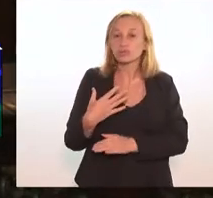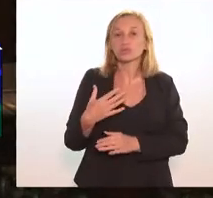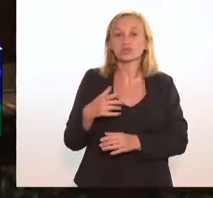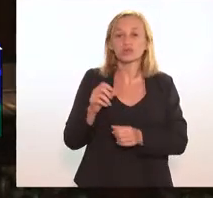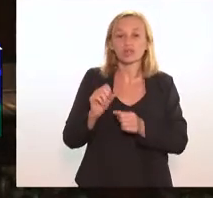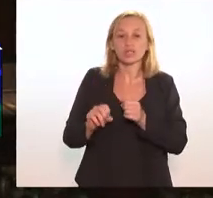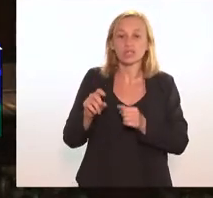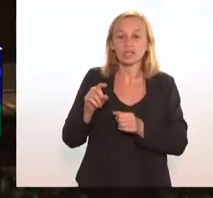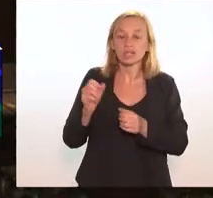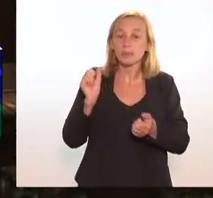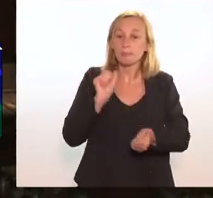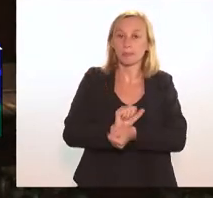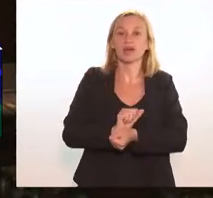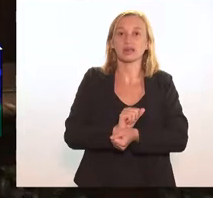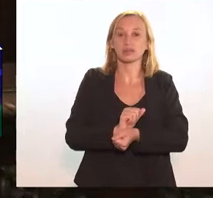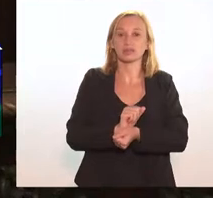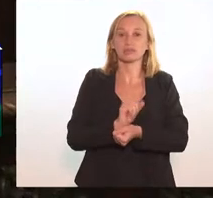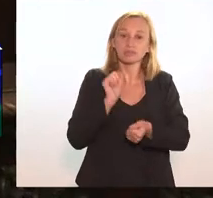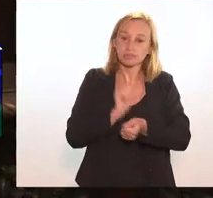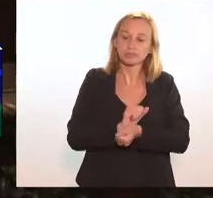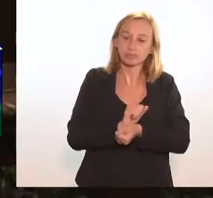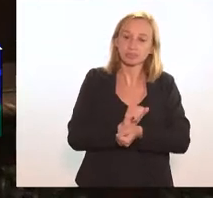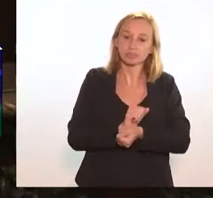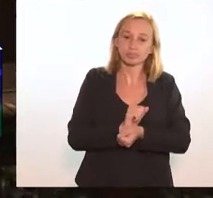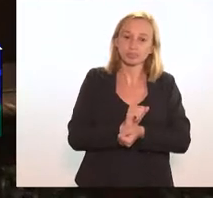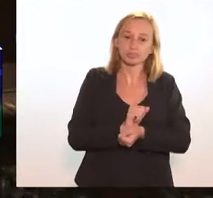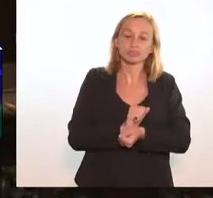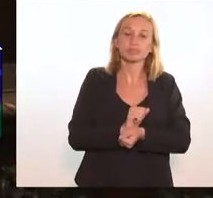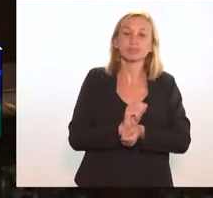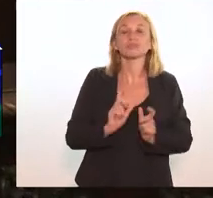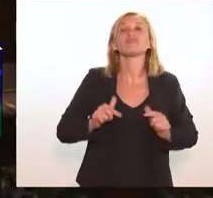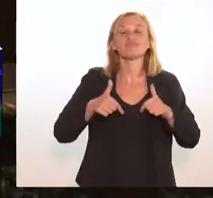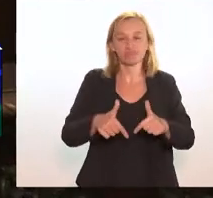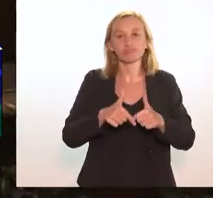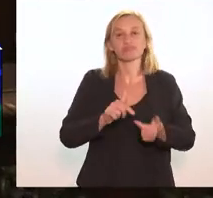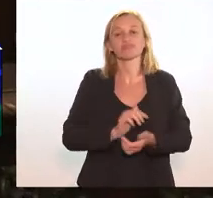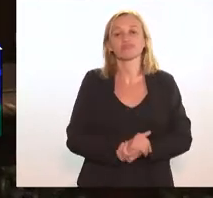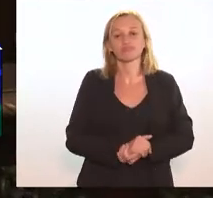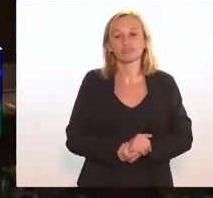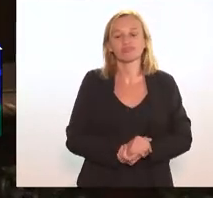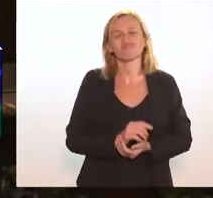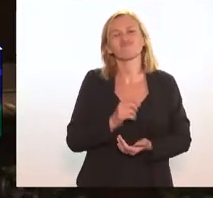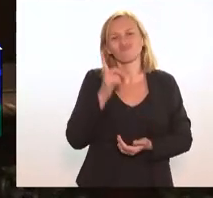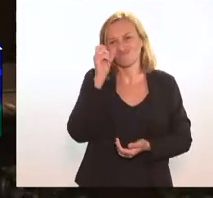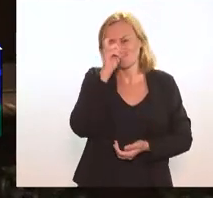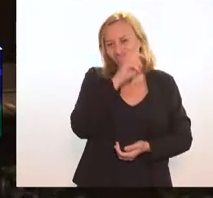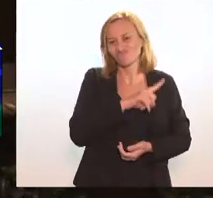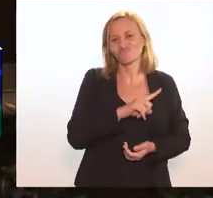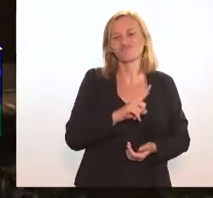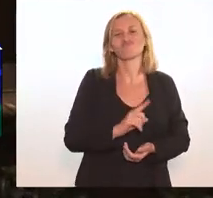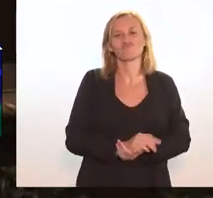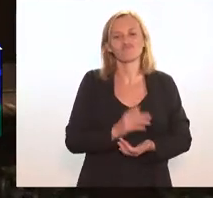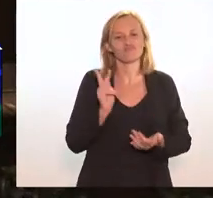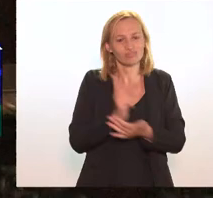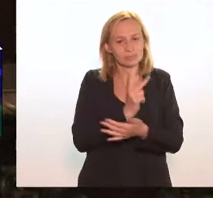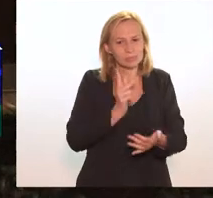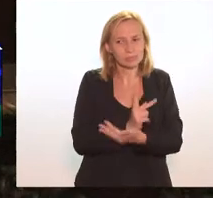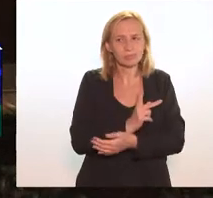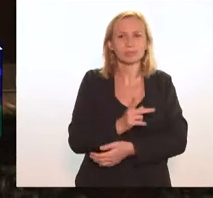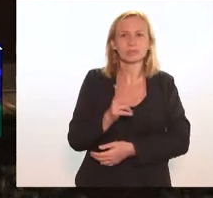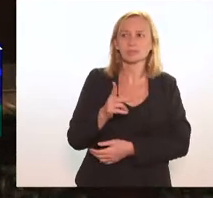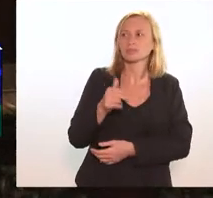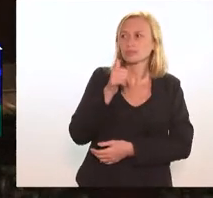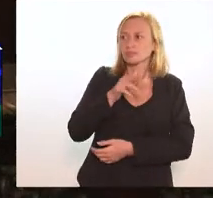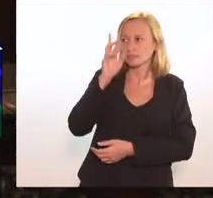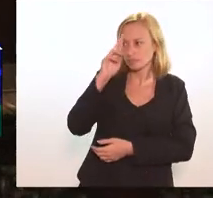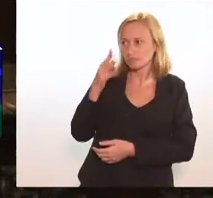que cessem essas atitudes, essas ações duras e ilegais, como disse Vossa Excelência, que a